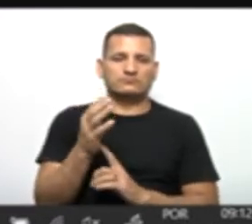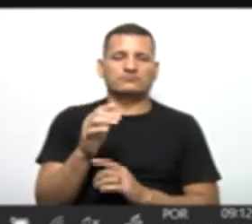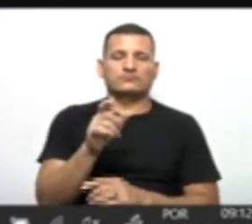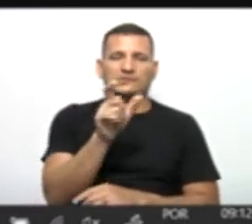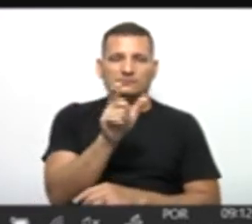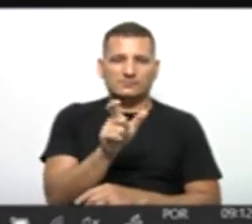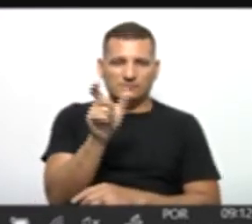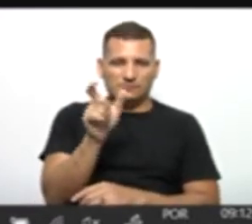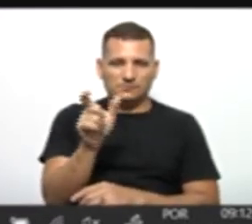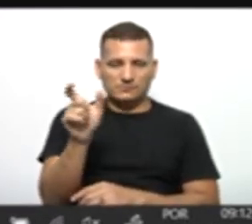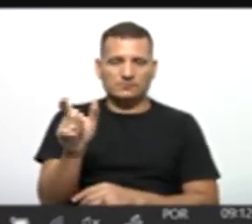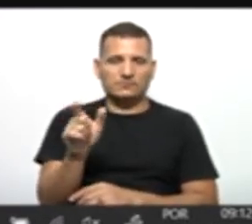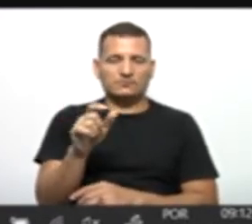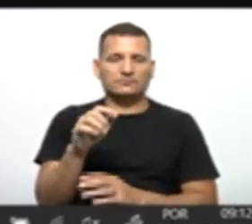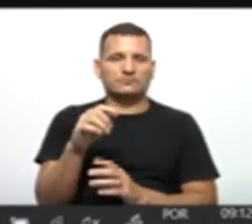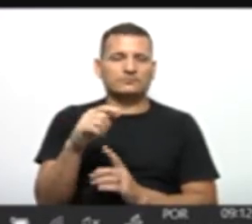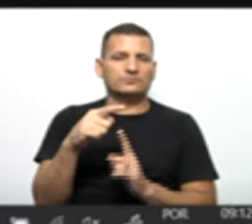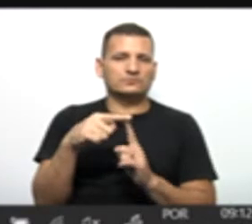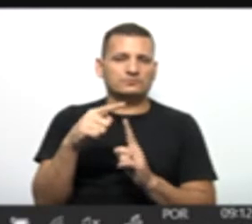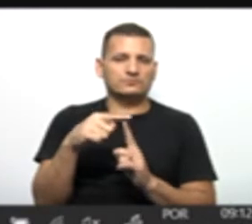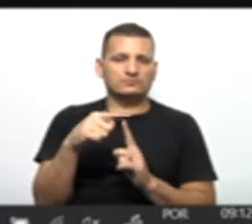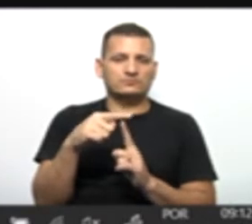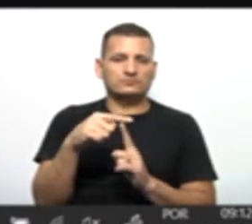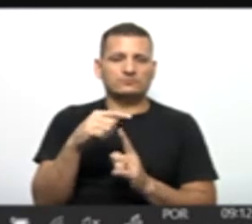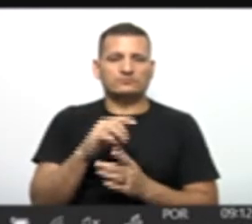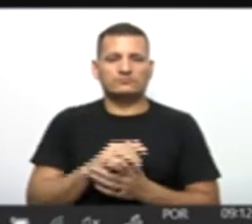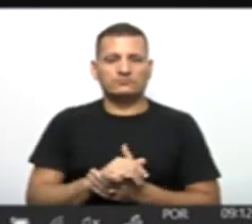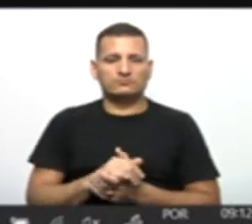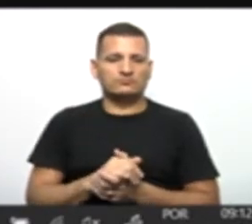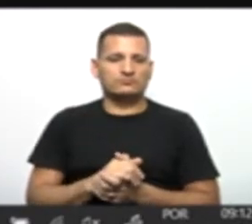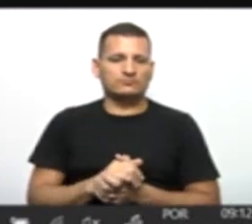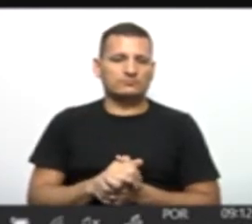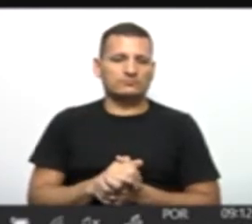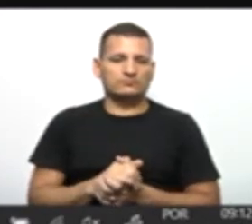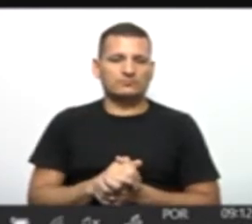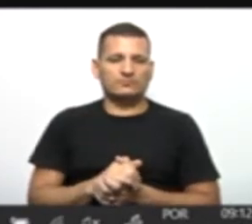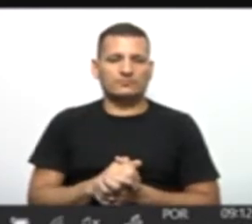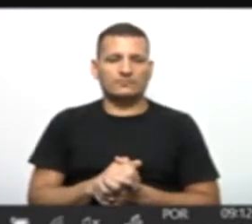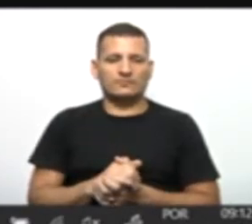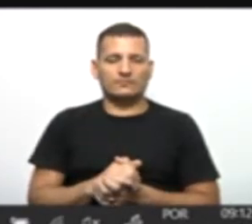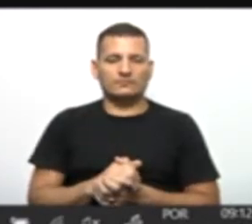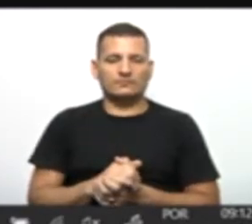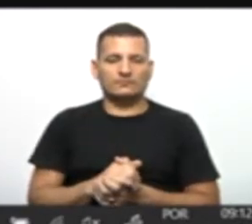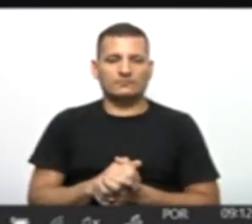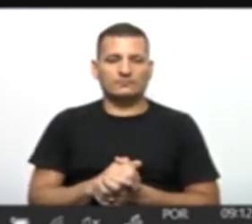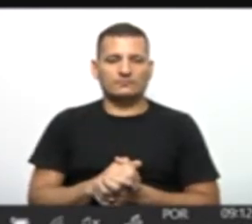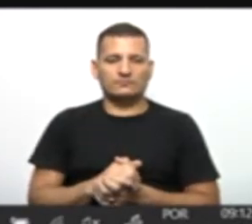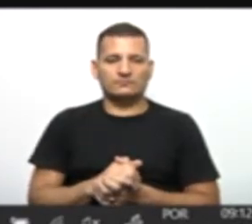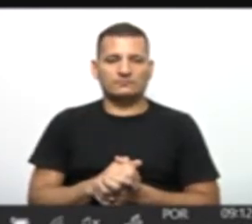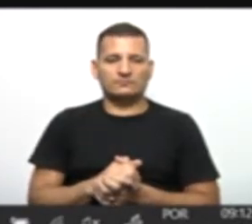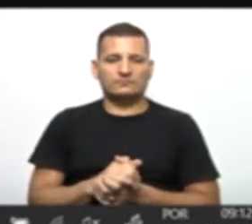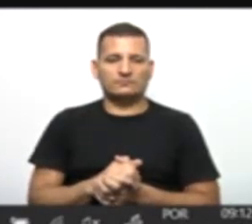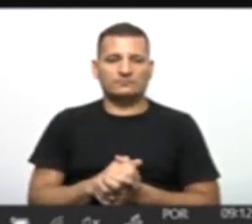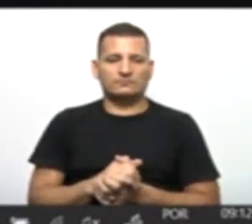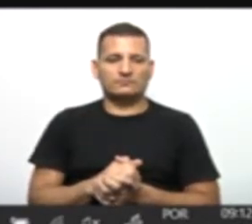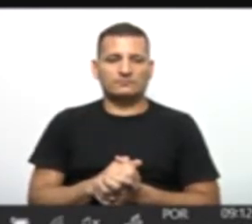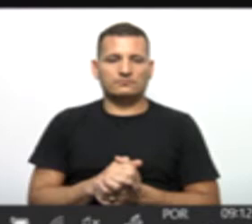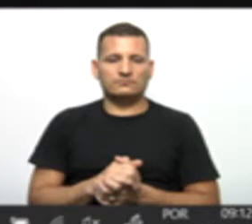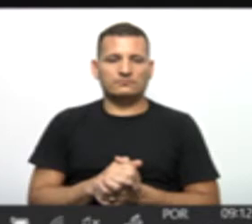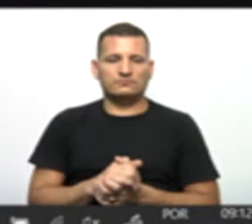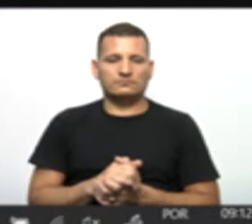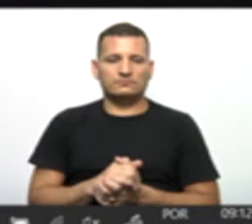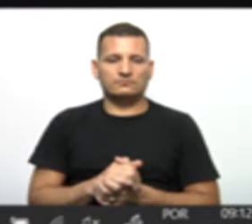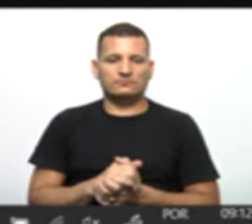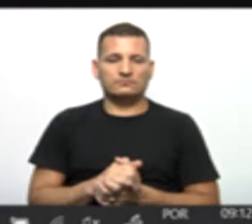atribuímos. Se pode ser nulo, as que não podem ser nulos estão aqui, as que podem estão aqui. Quem é a minha chave? E o default.